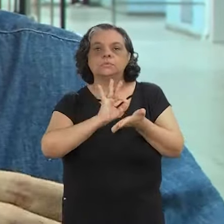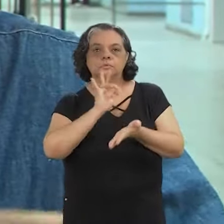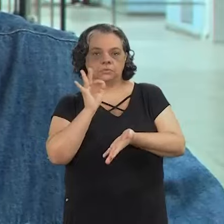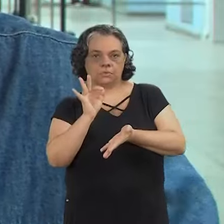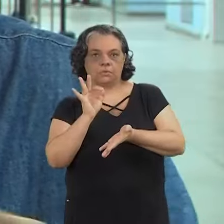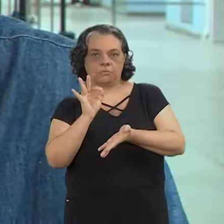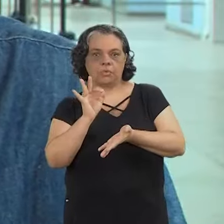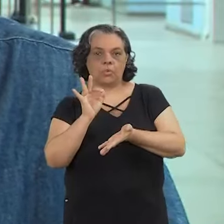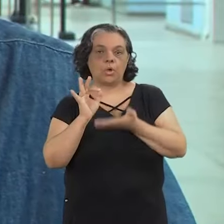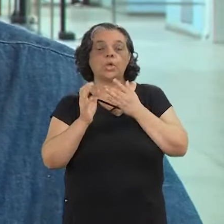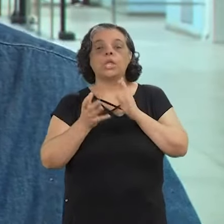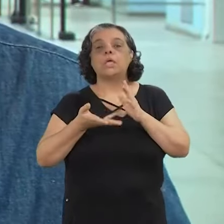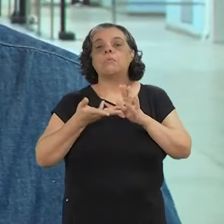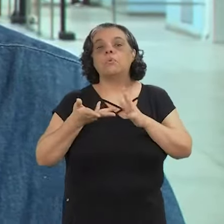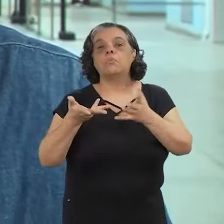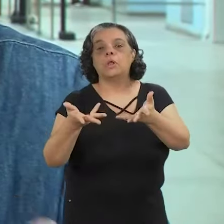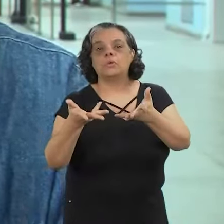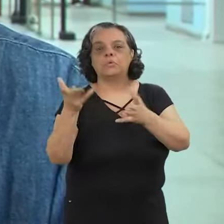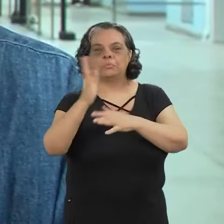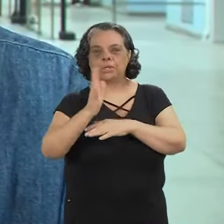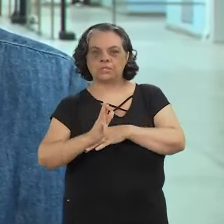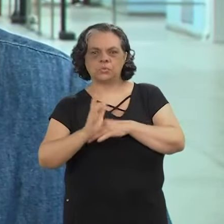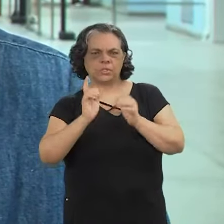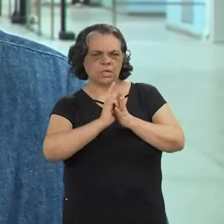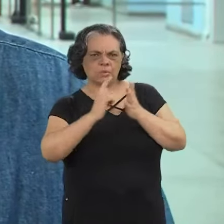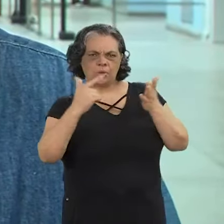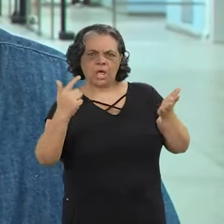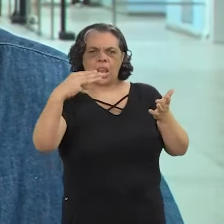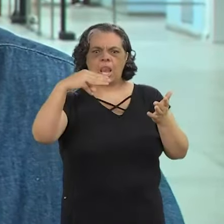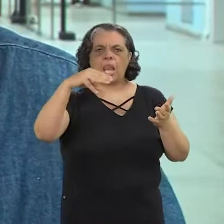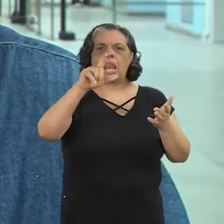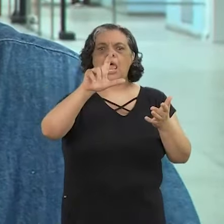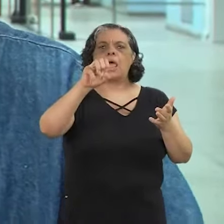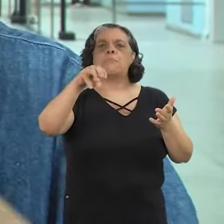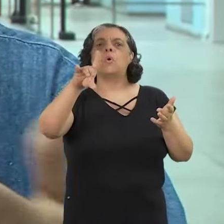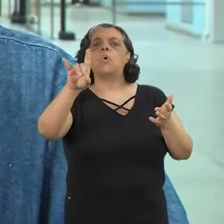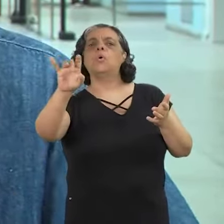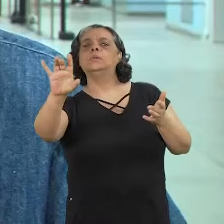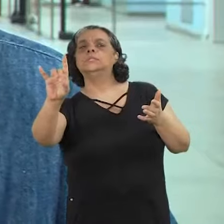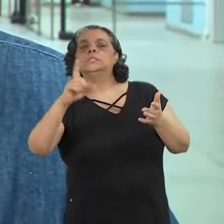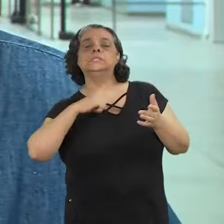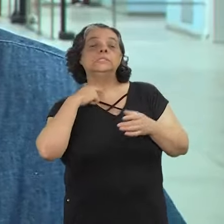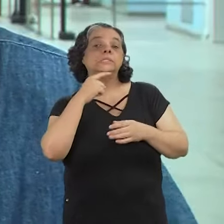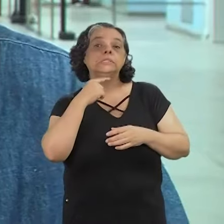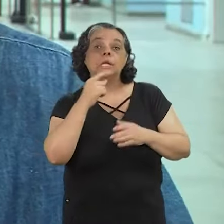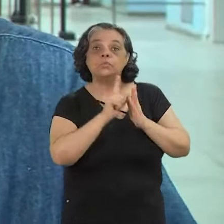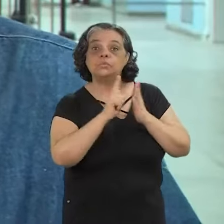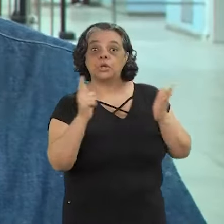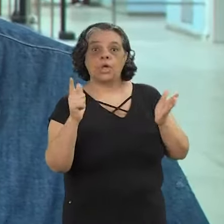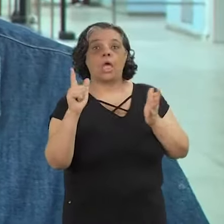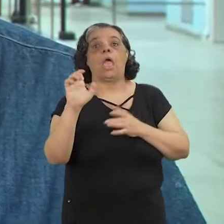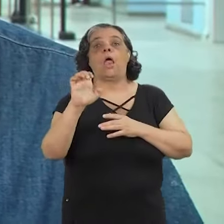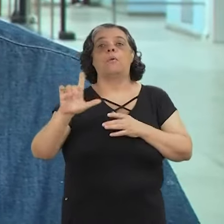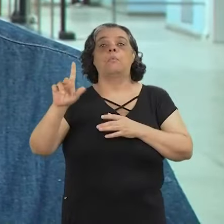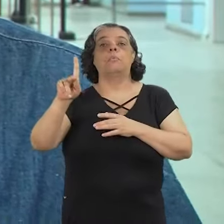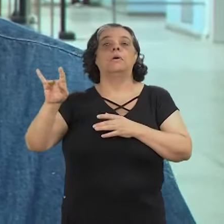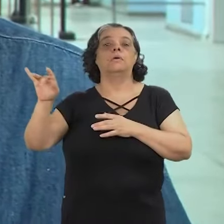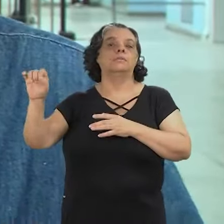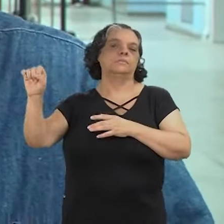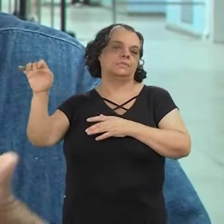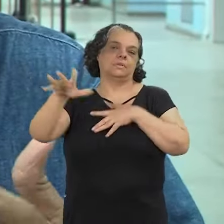assinamos veículos populares no Brasil n teve um jornal como lemonde não teve um um jornal como o país